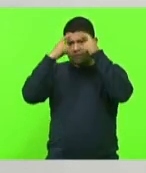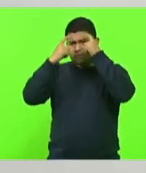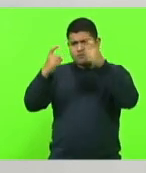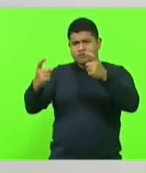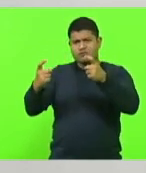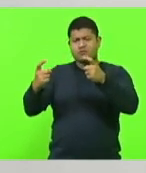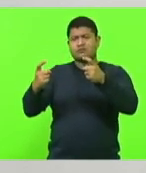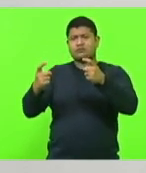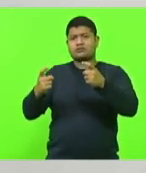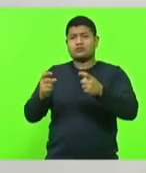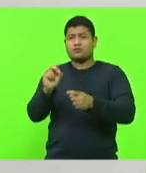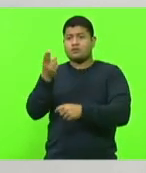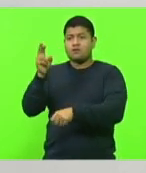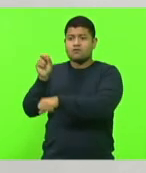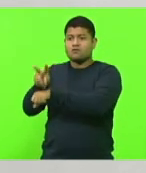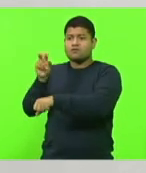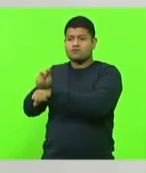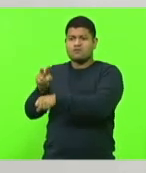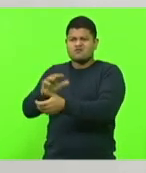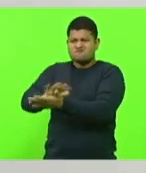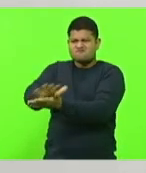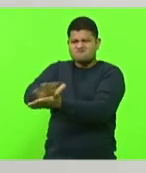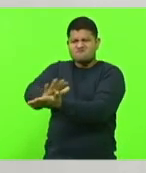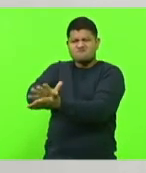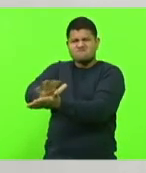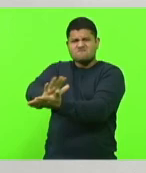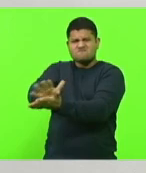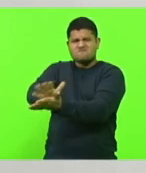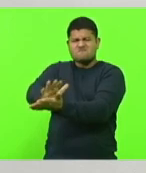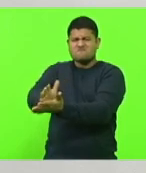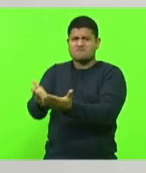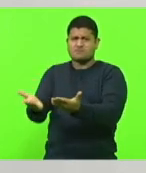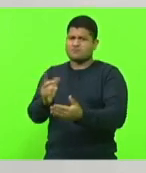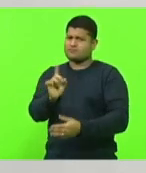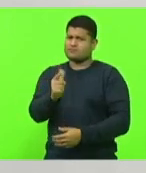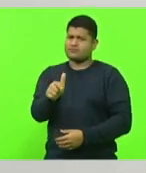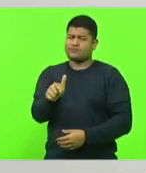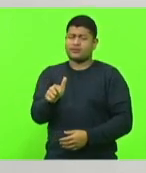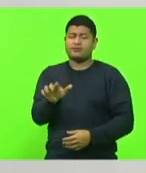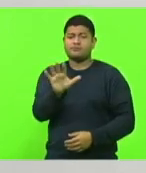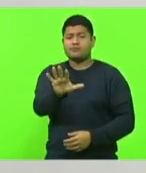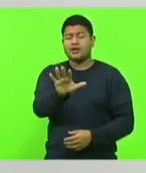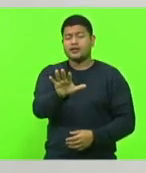de emprego de força, mas é relacionado à vida.